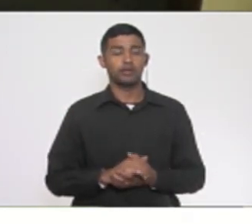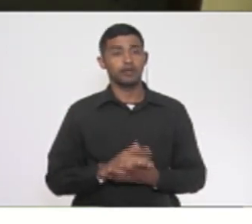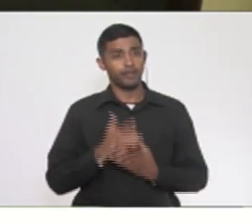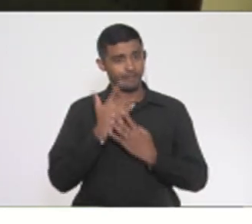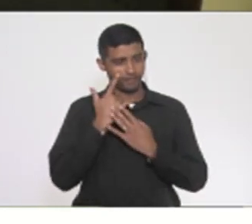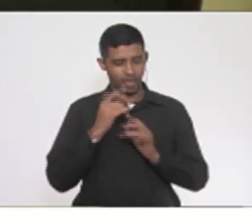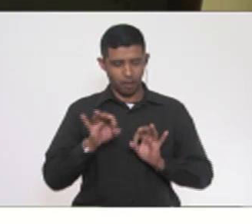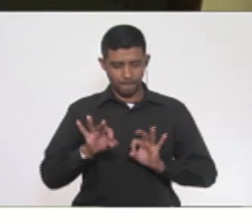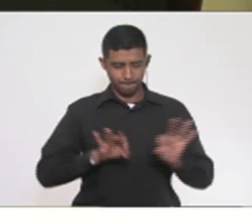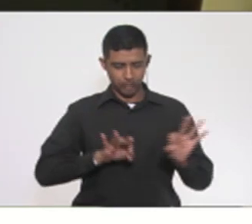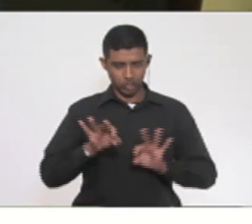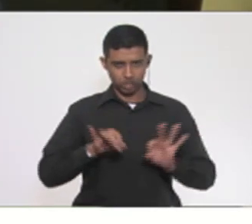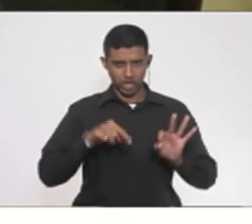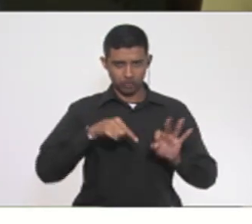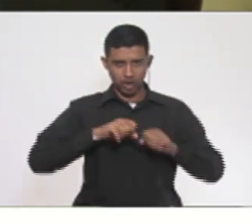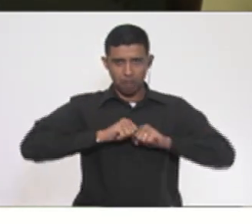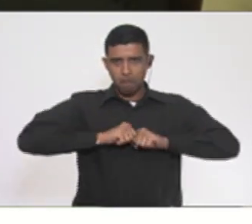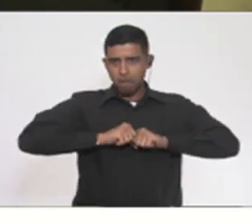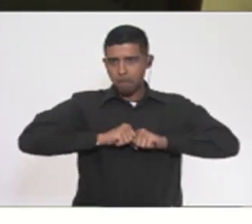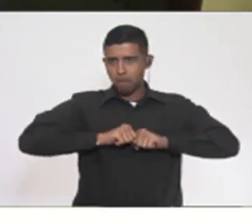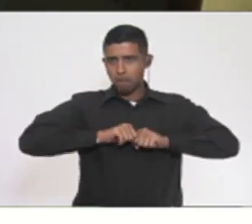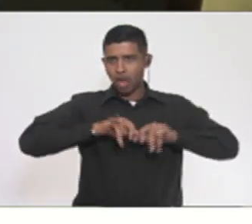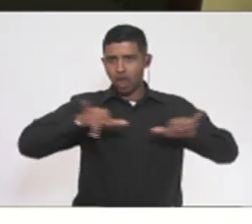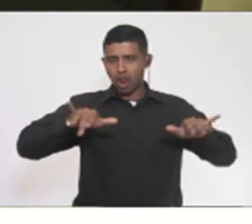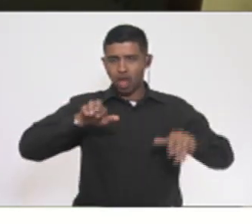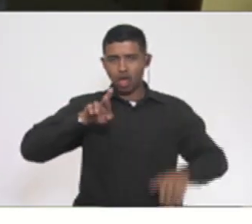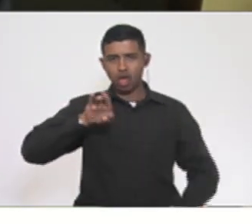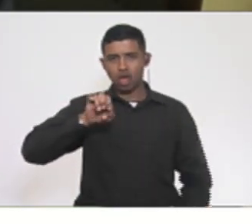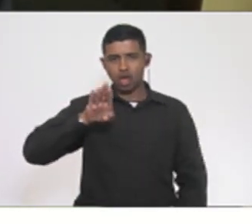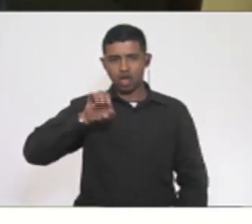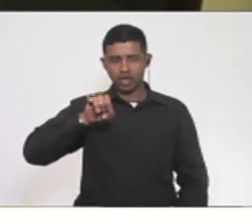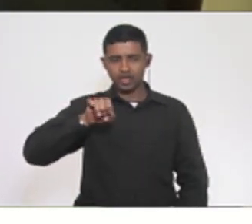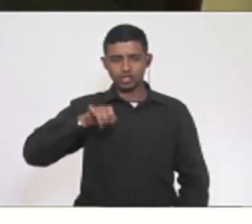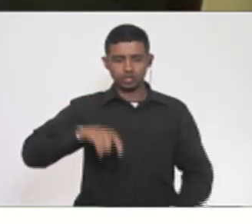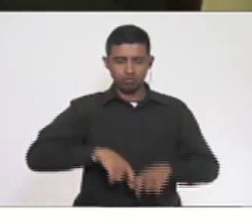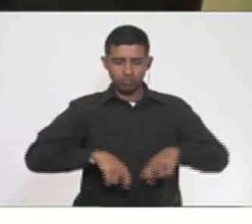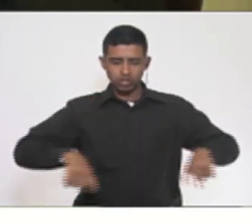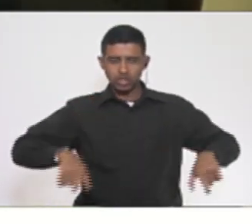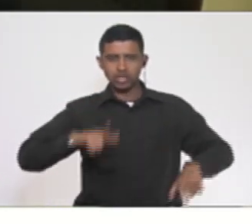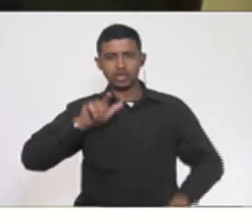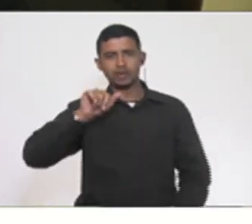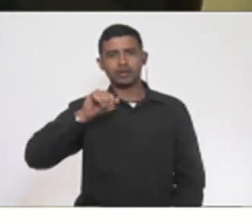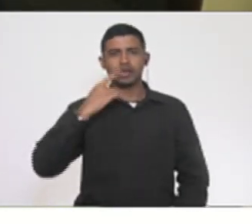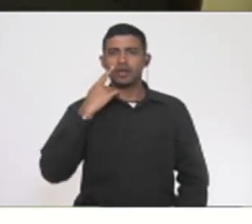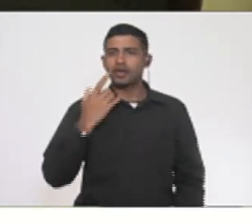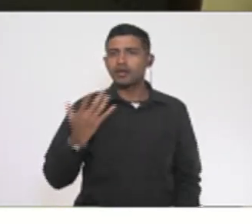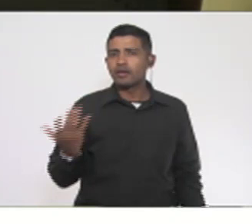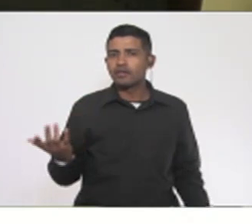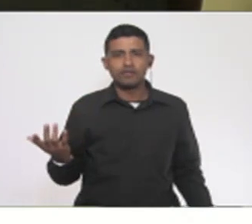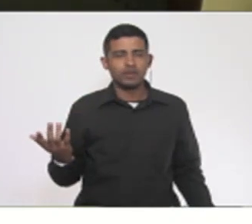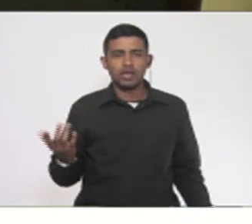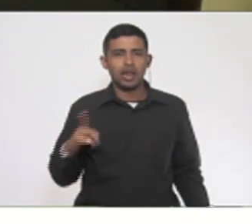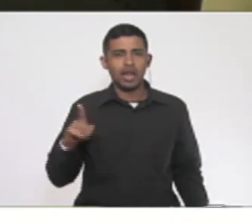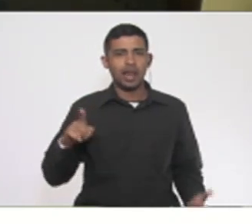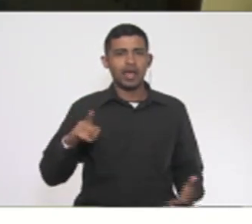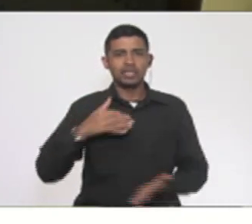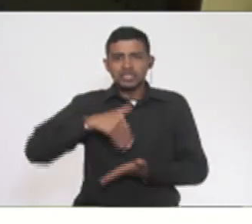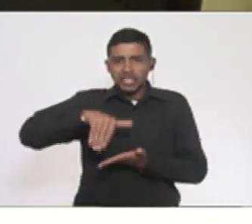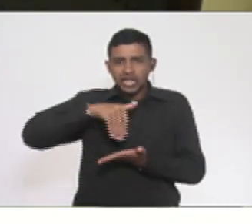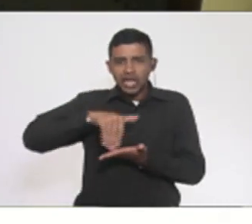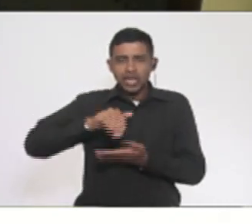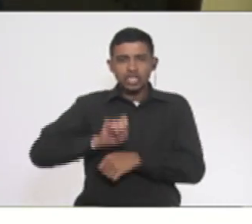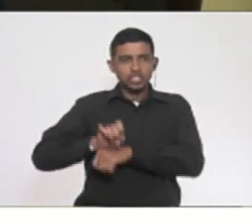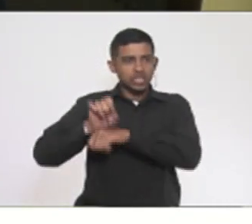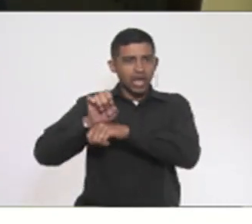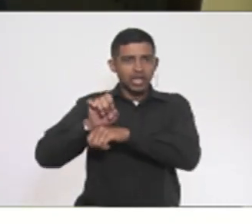né, presidente? Nem o projeto da expansão da rede de gás, dos dutos de gás, era realizado pela Secretaria de Estado. Ele é